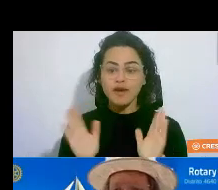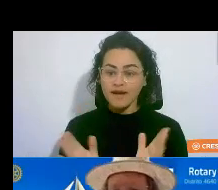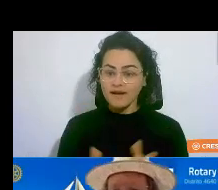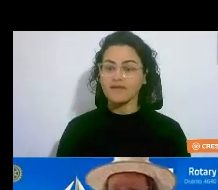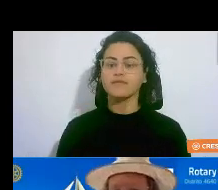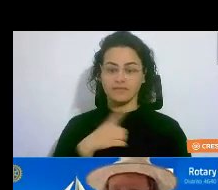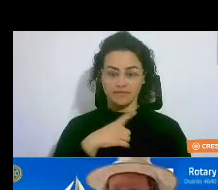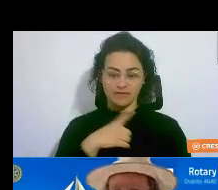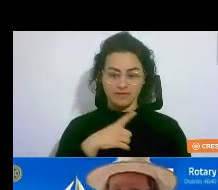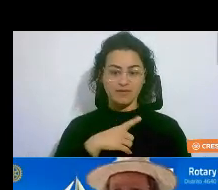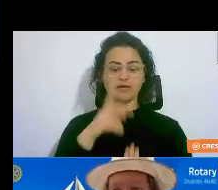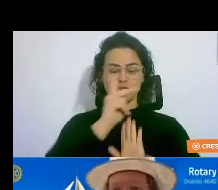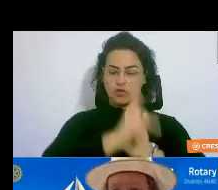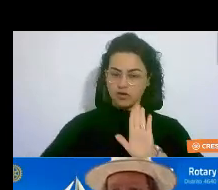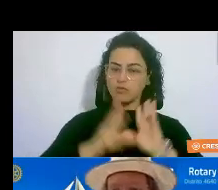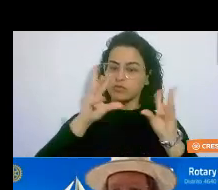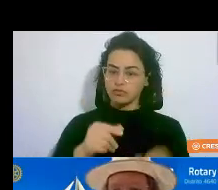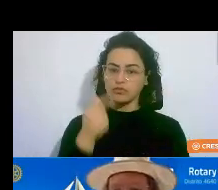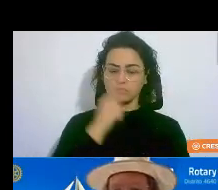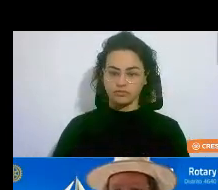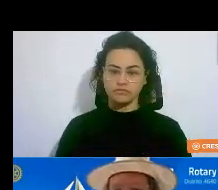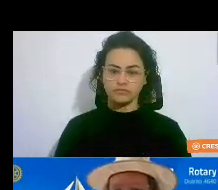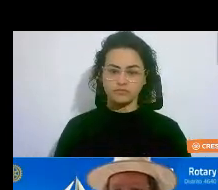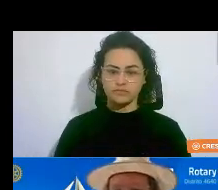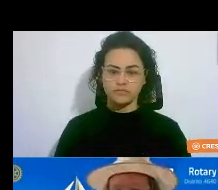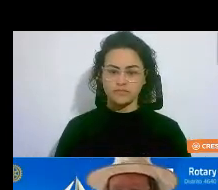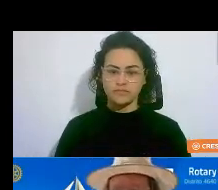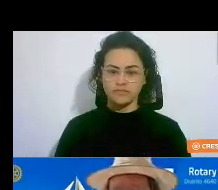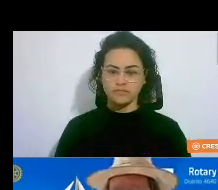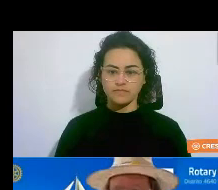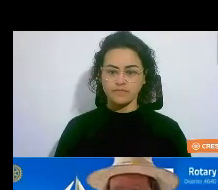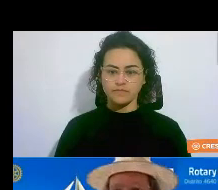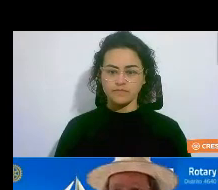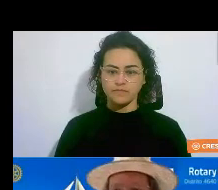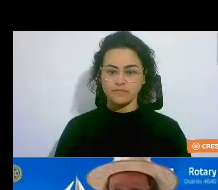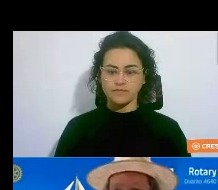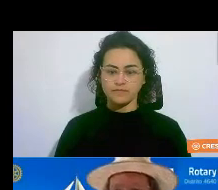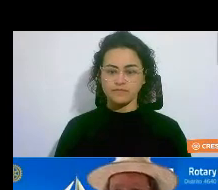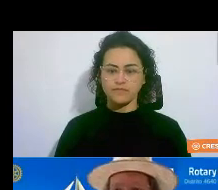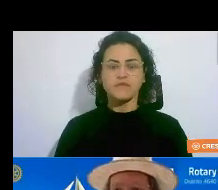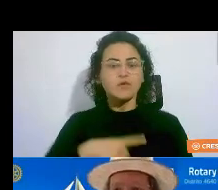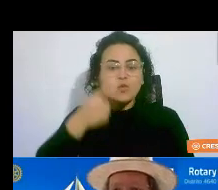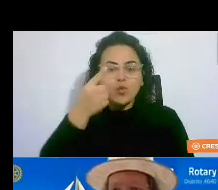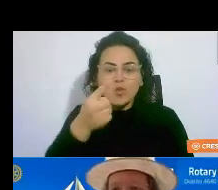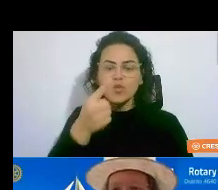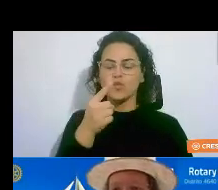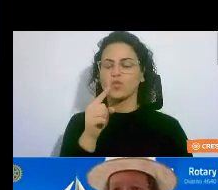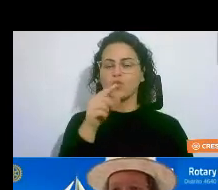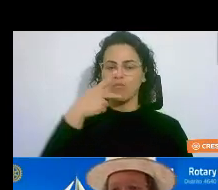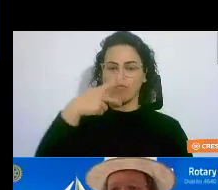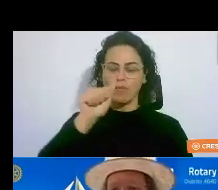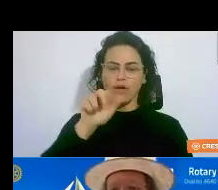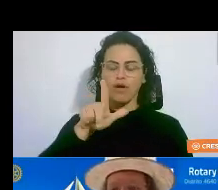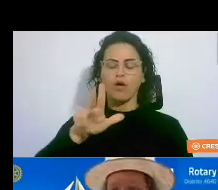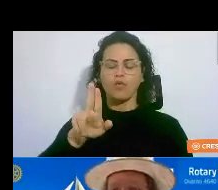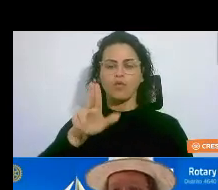todos nas metas dos clubes. Tendo um Paul Harris no clube, no mínimo por ano, sendo Sociedade Paul Harris, e o clube cumprindo